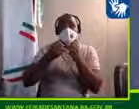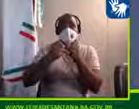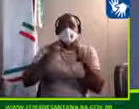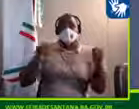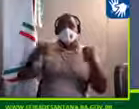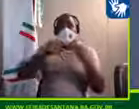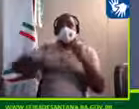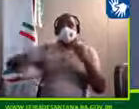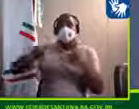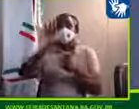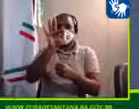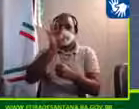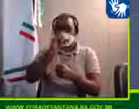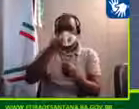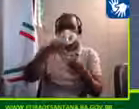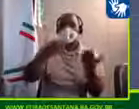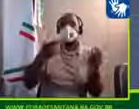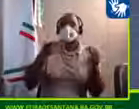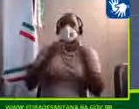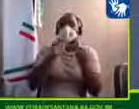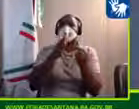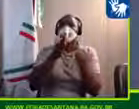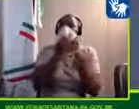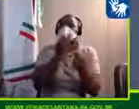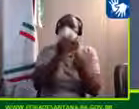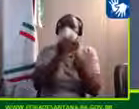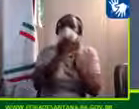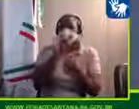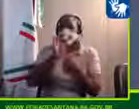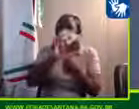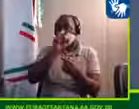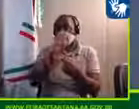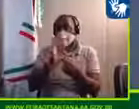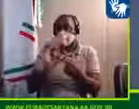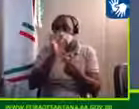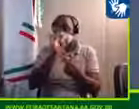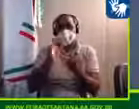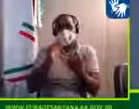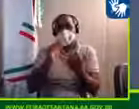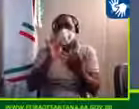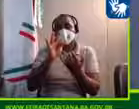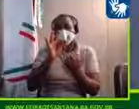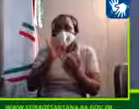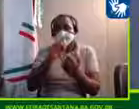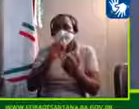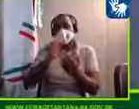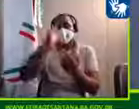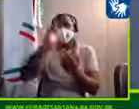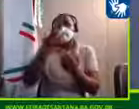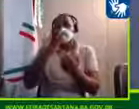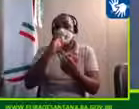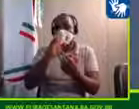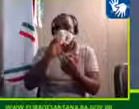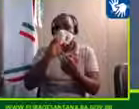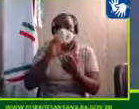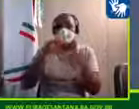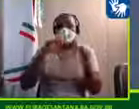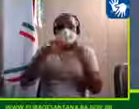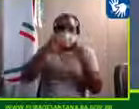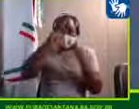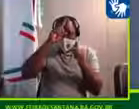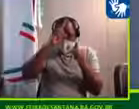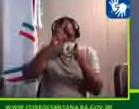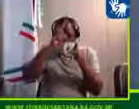ampliou-se aqui em Feira de Santana de 10 para 50 leitos. Aliás, era uma questão que nós repetíamos